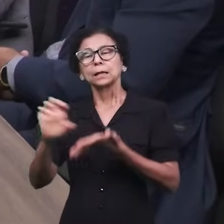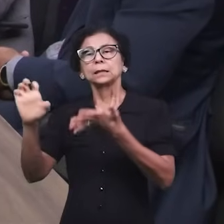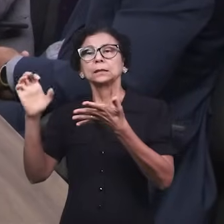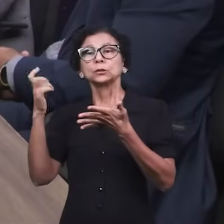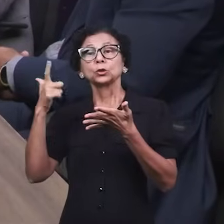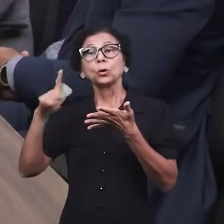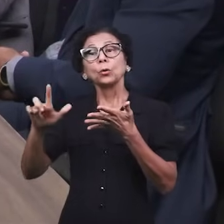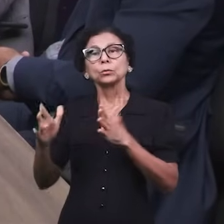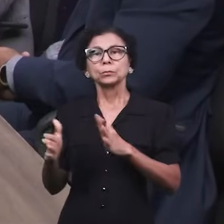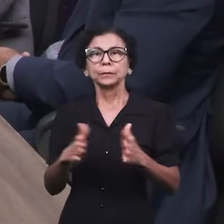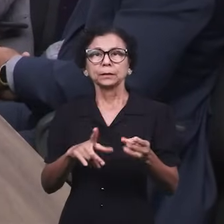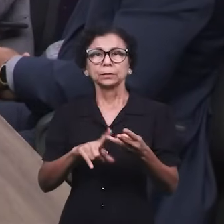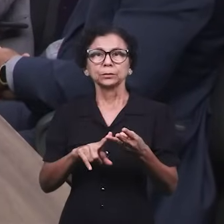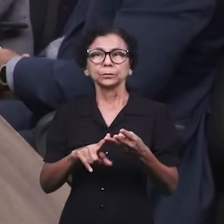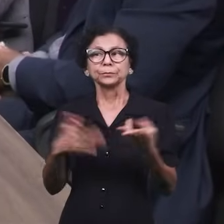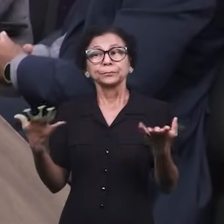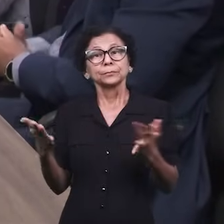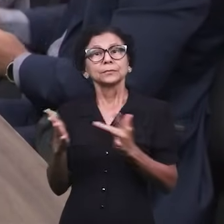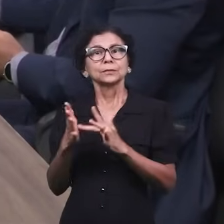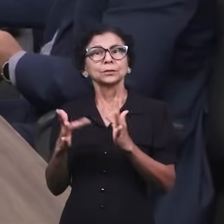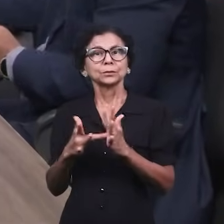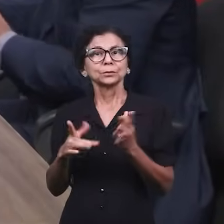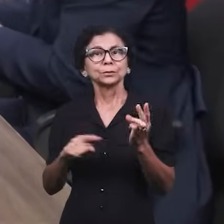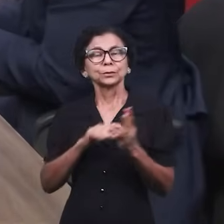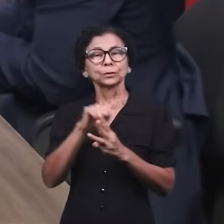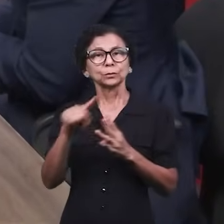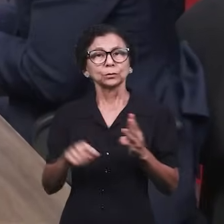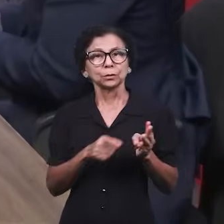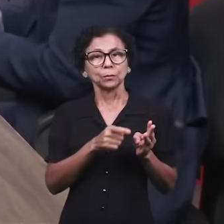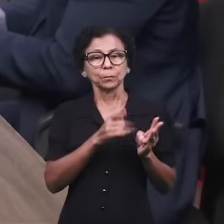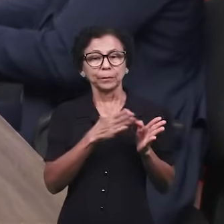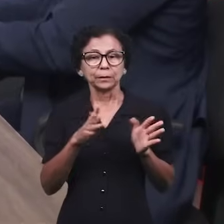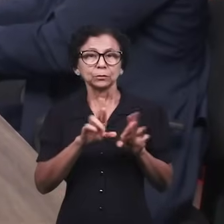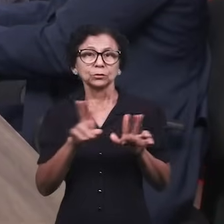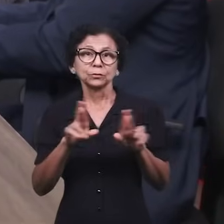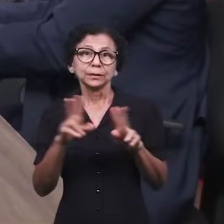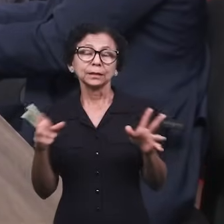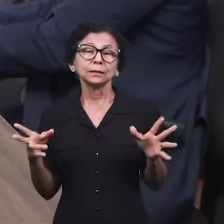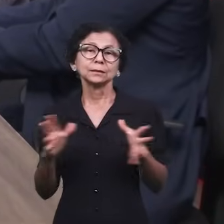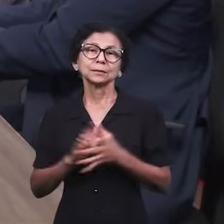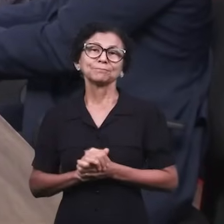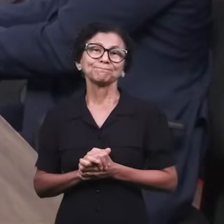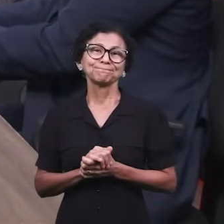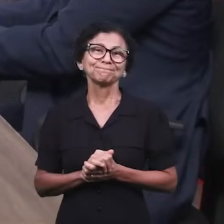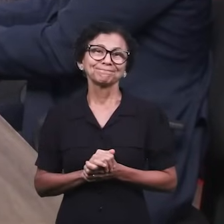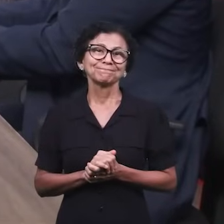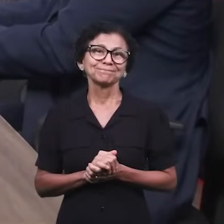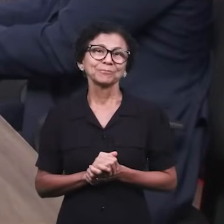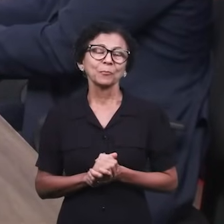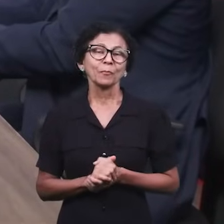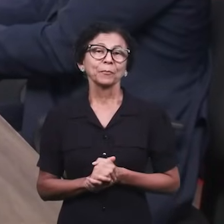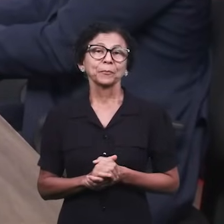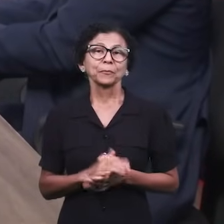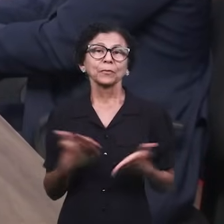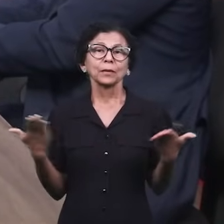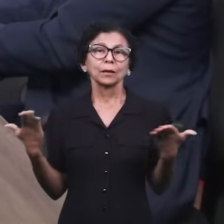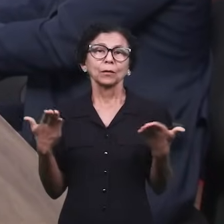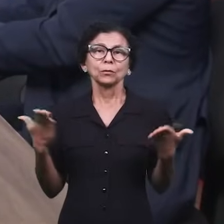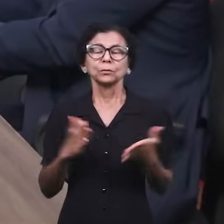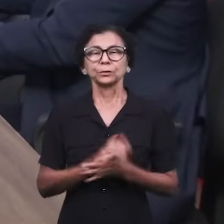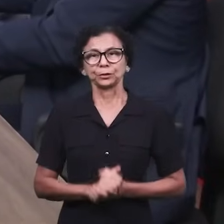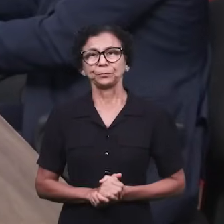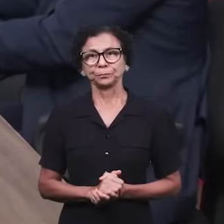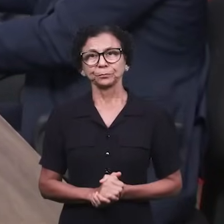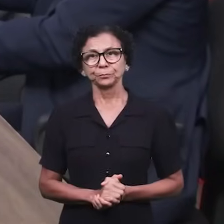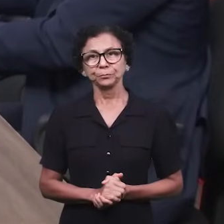para que todos os personagens estivessem ali juntos. Igual o pastor falou, a questão da física mesmo, né? Que você vê que o tempo nosso é um